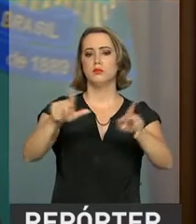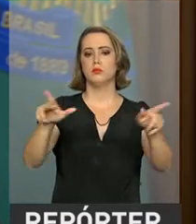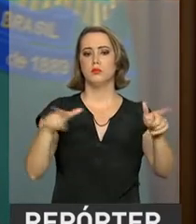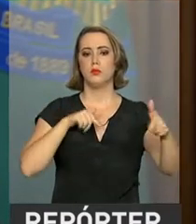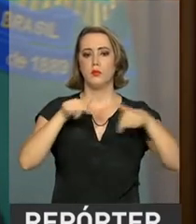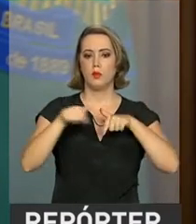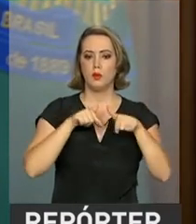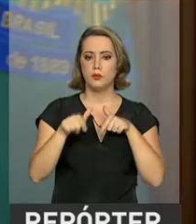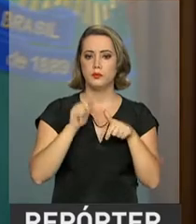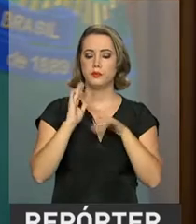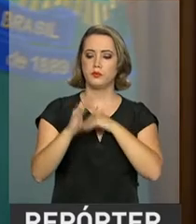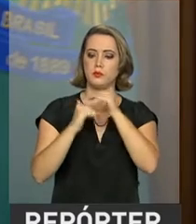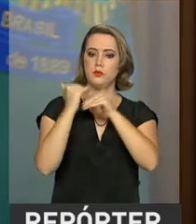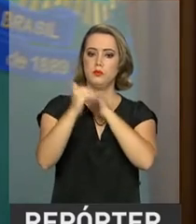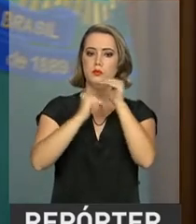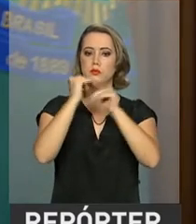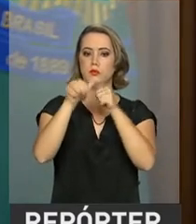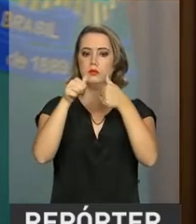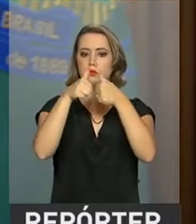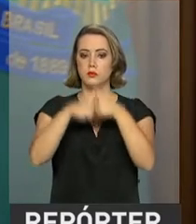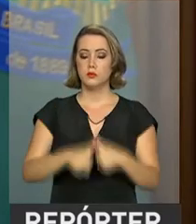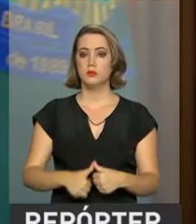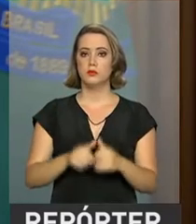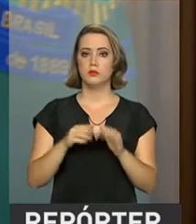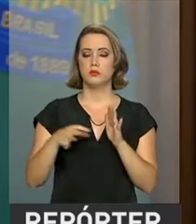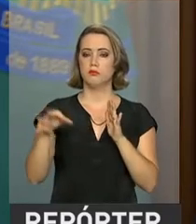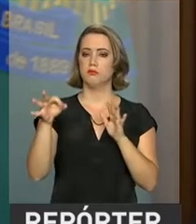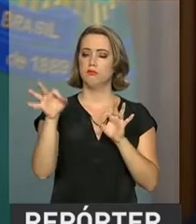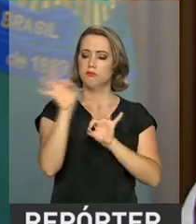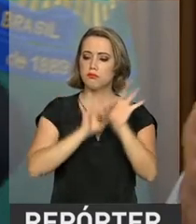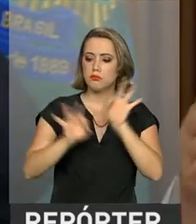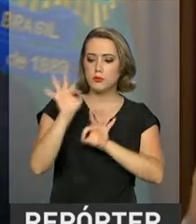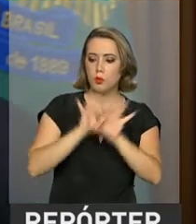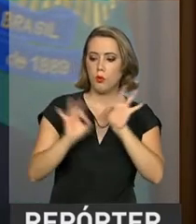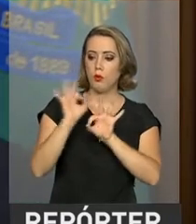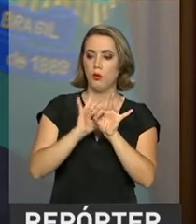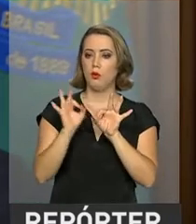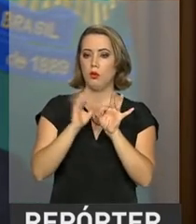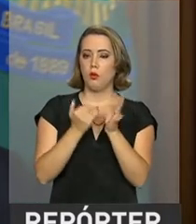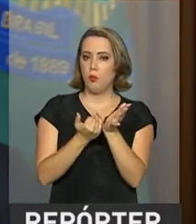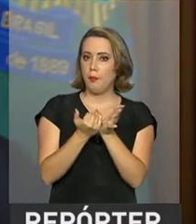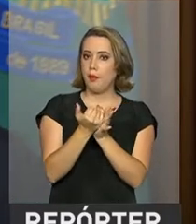ao crescimento e implementação